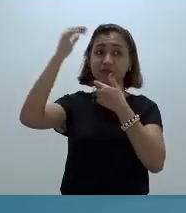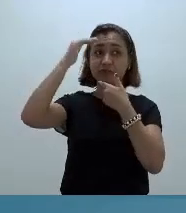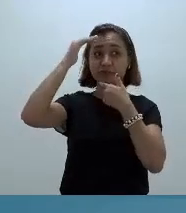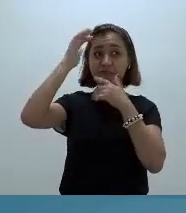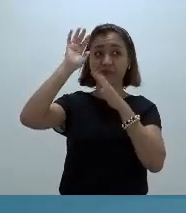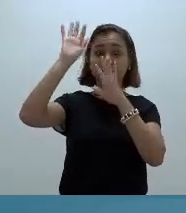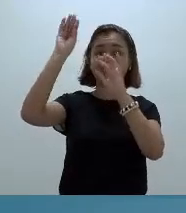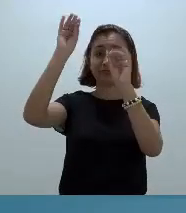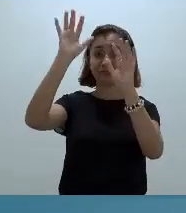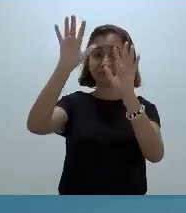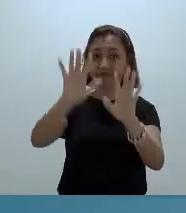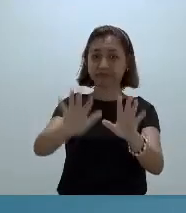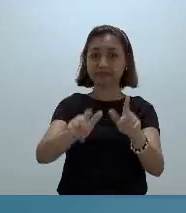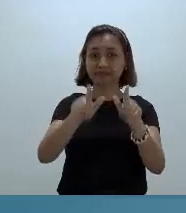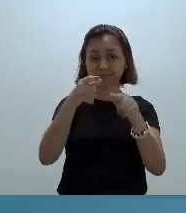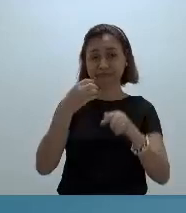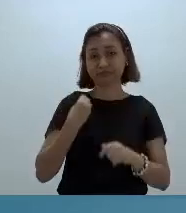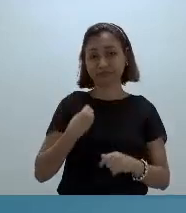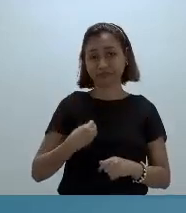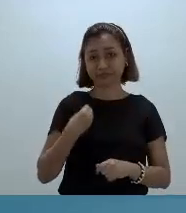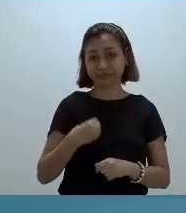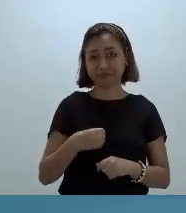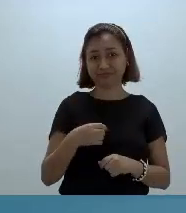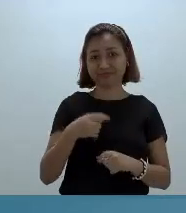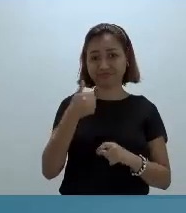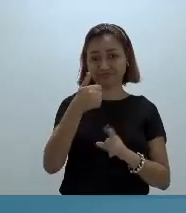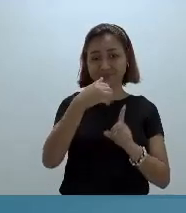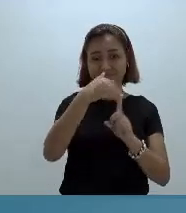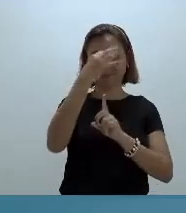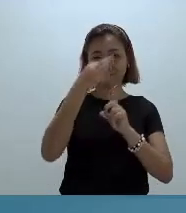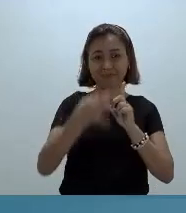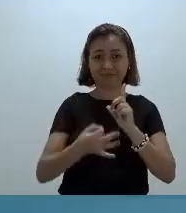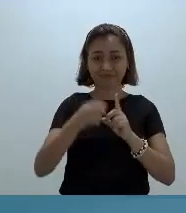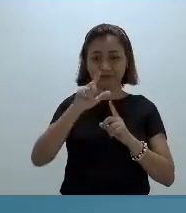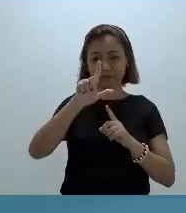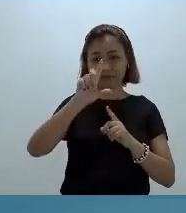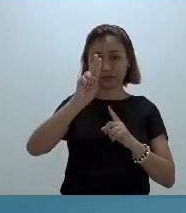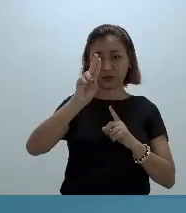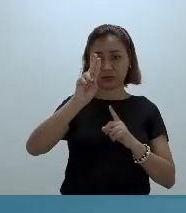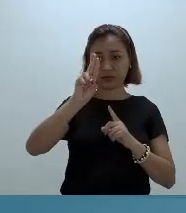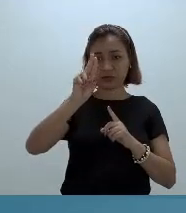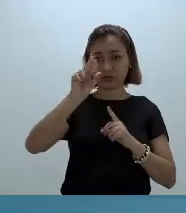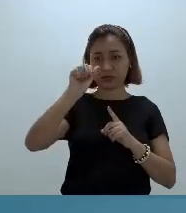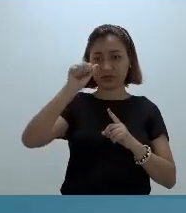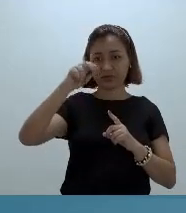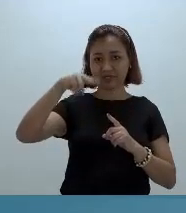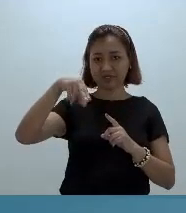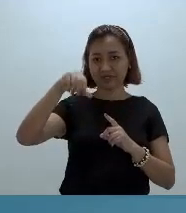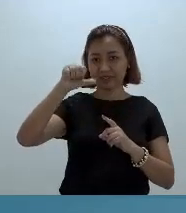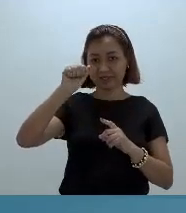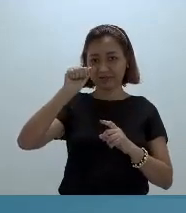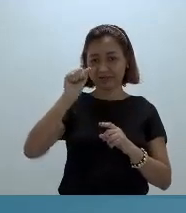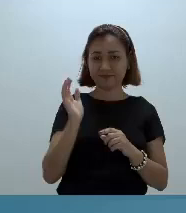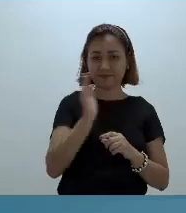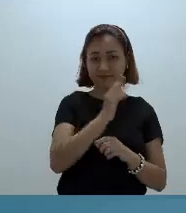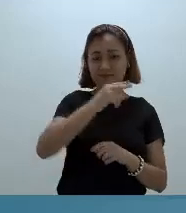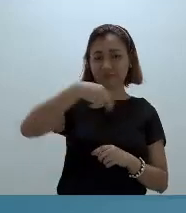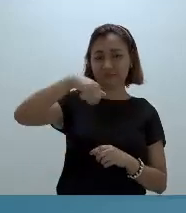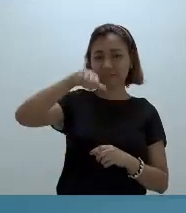muitos anos, com muita saúde, muita alegria, muito